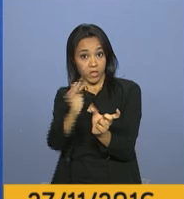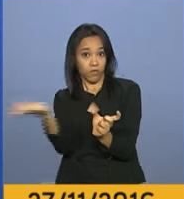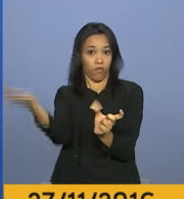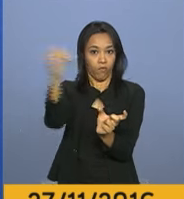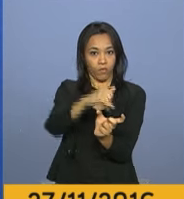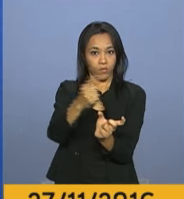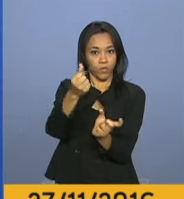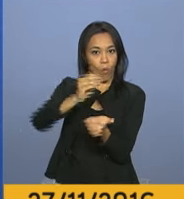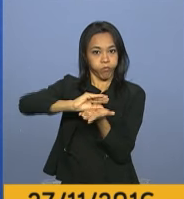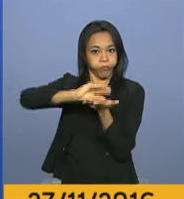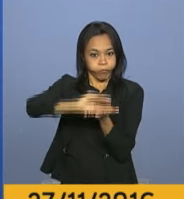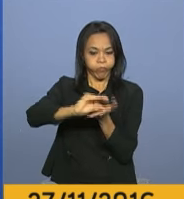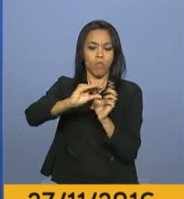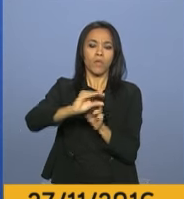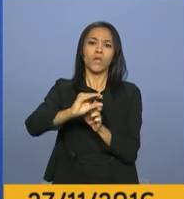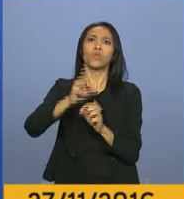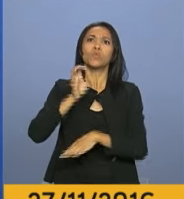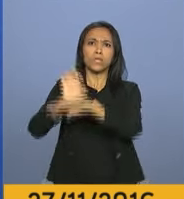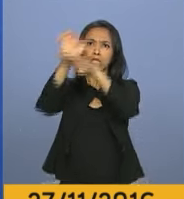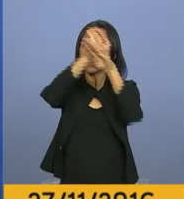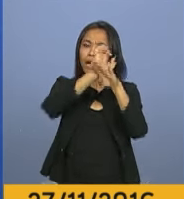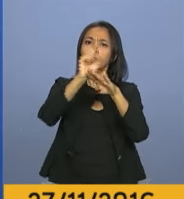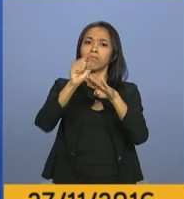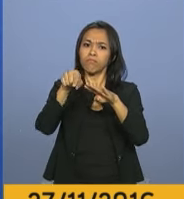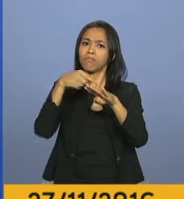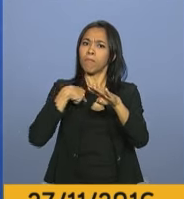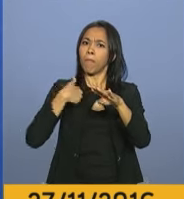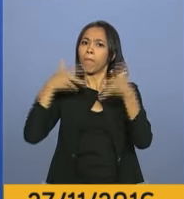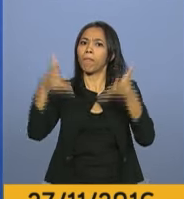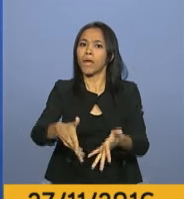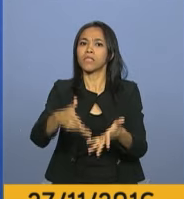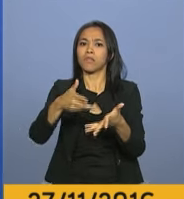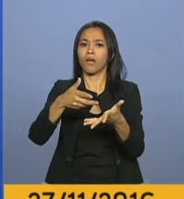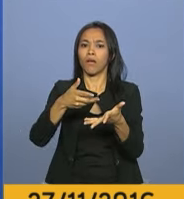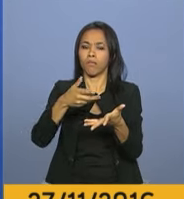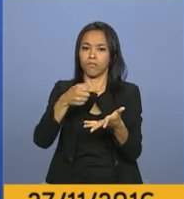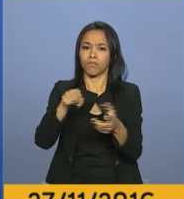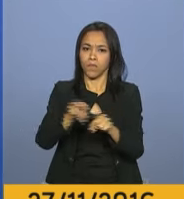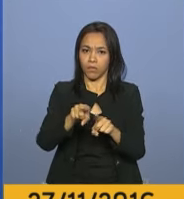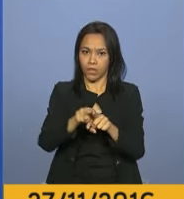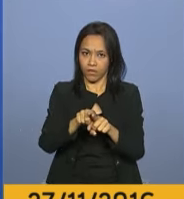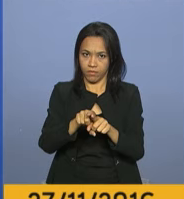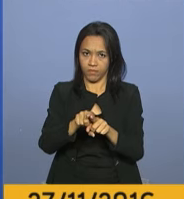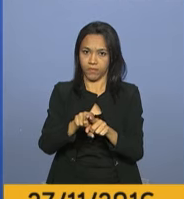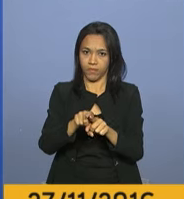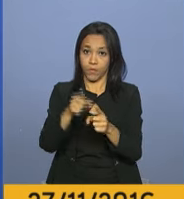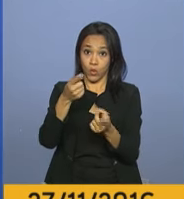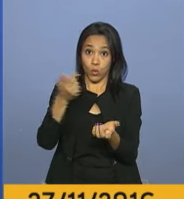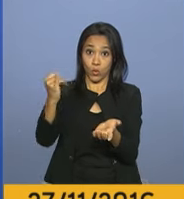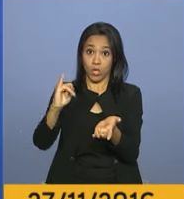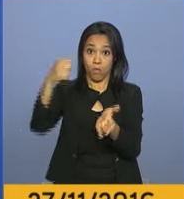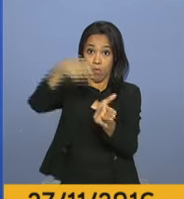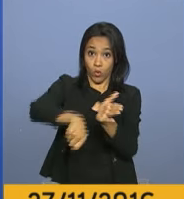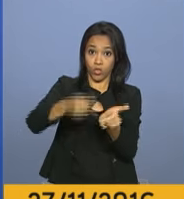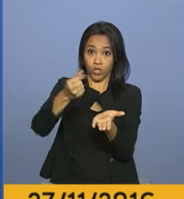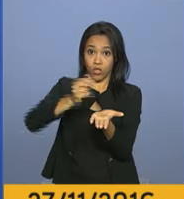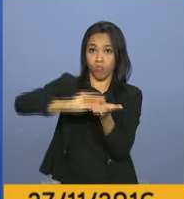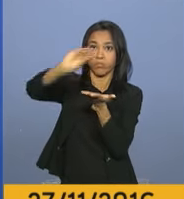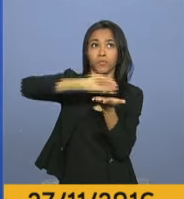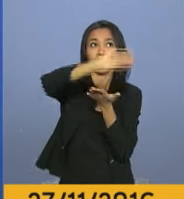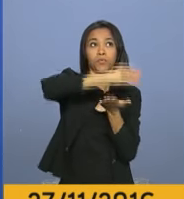estados já tinham o direito pleno à participação nas multas, perdão, no imposto. Mas